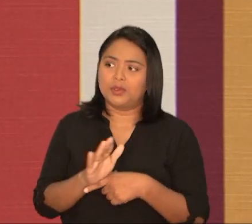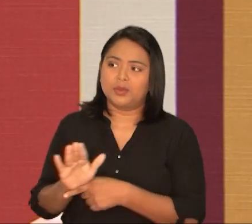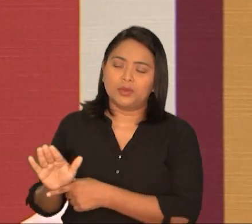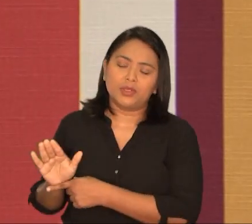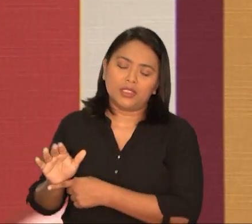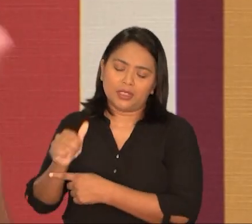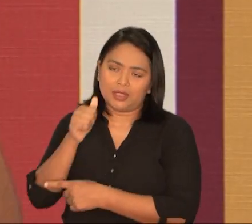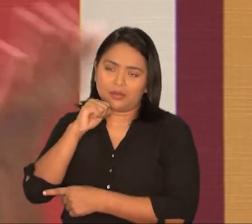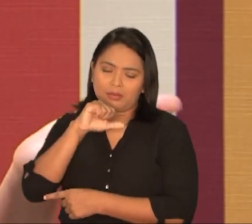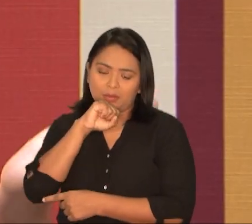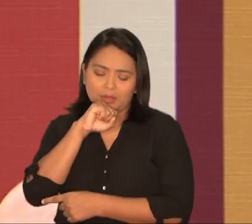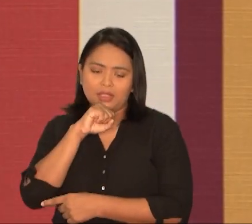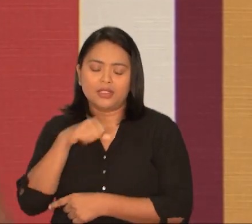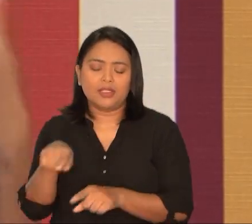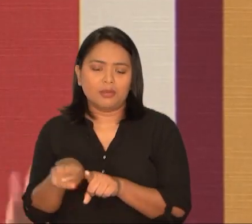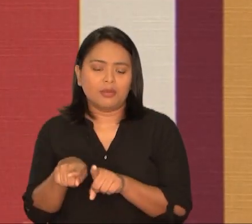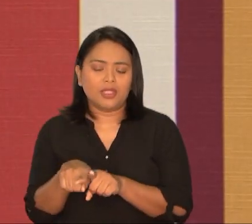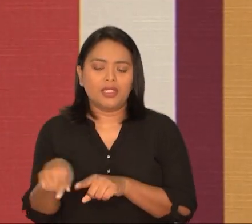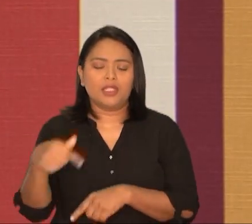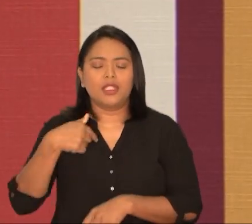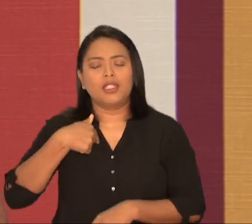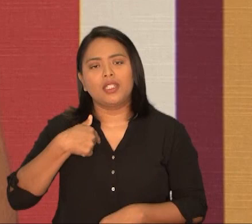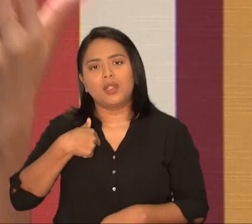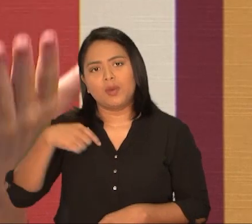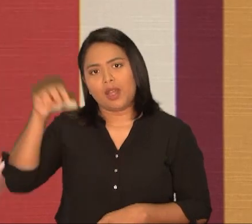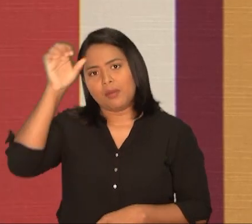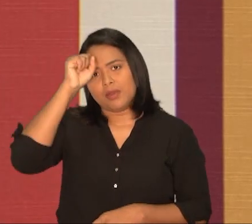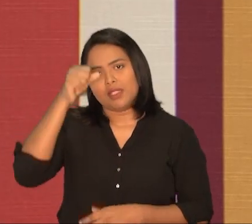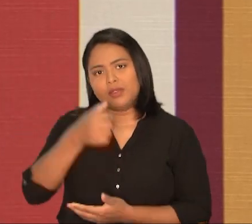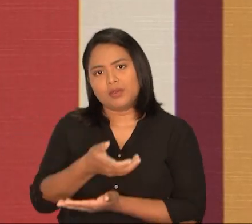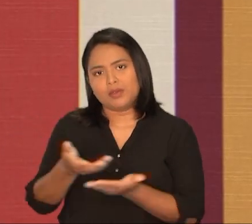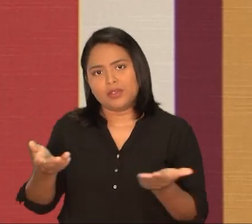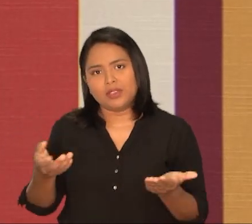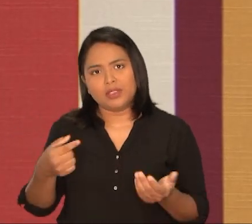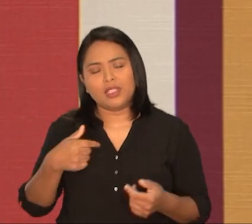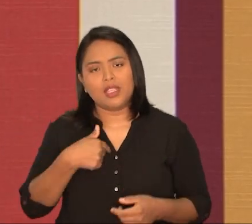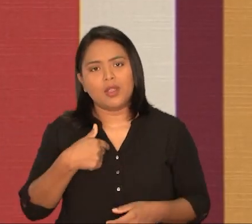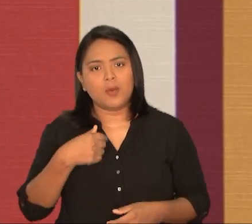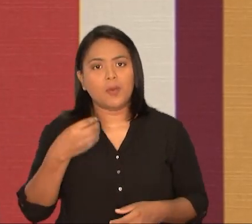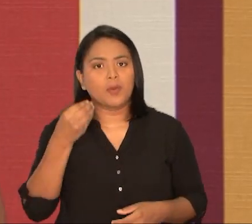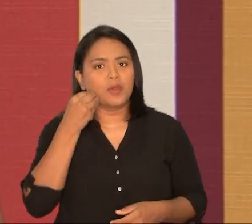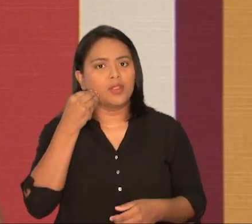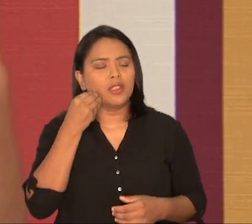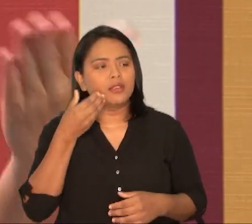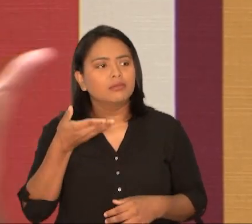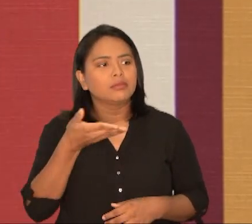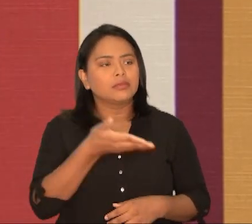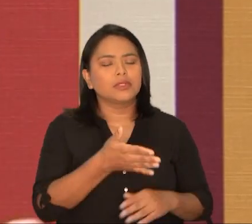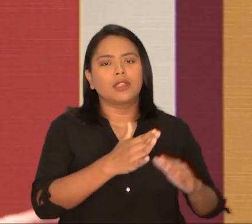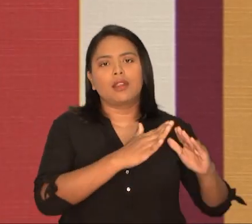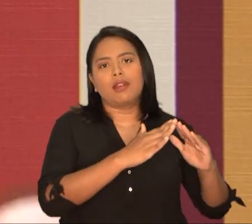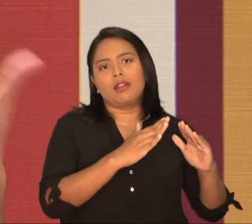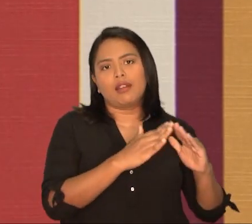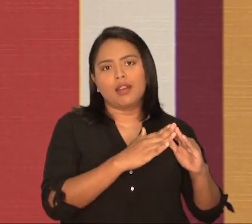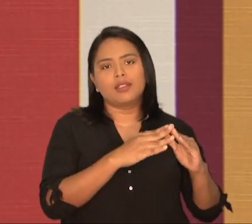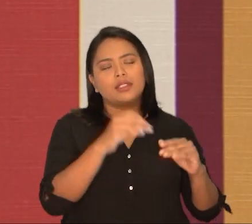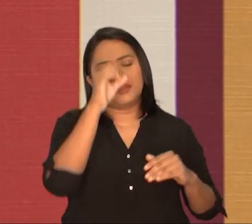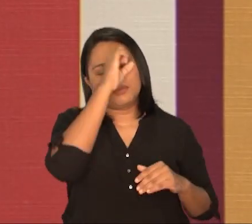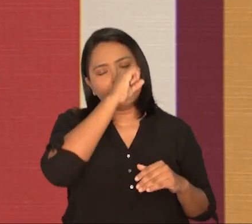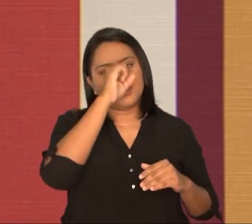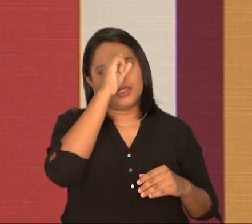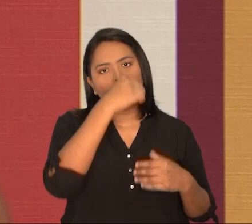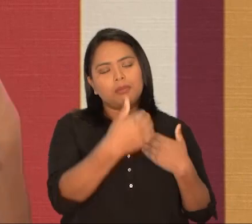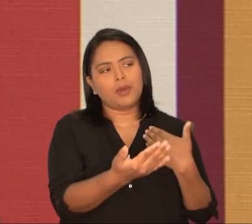com vocês, né, as mães aí, todos os dias, eu tenho a oportunidade de entrar na casa e aprender muito com elas, me